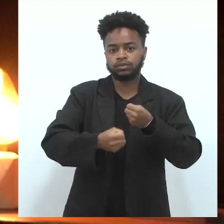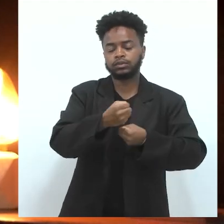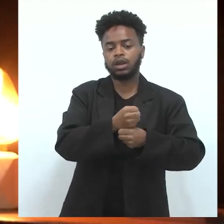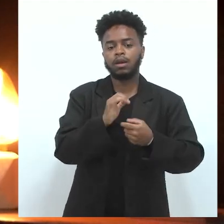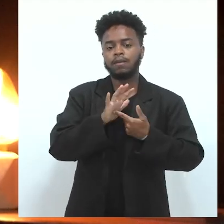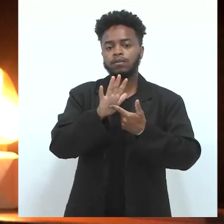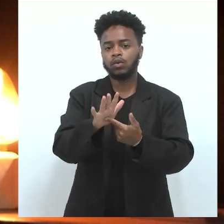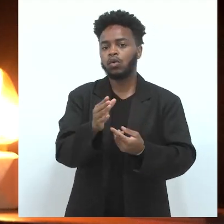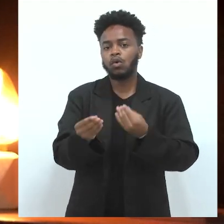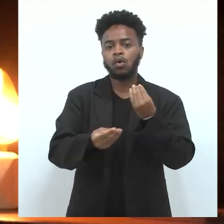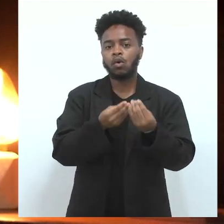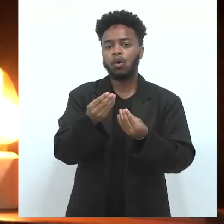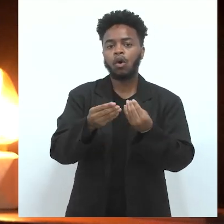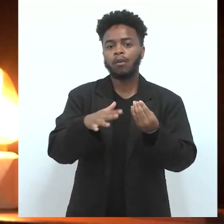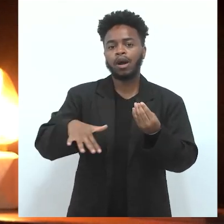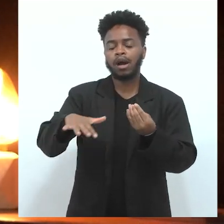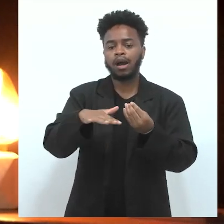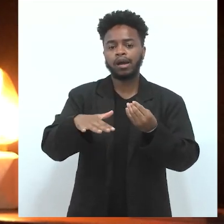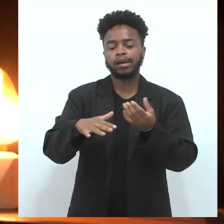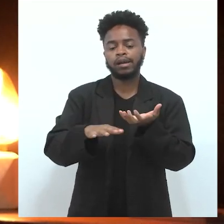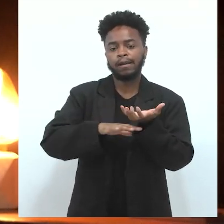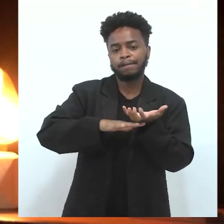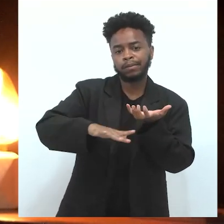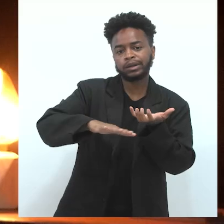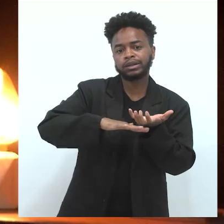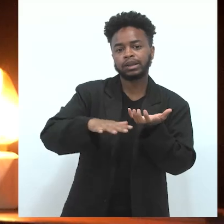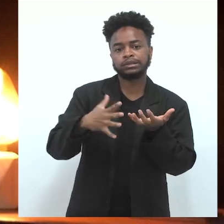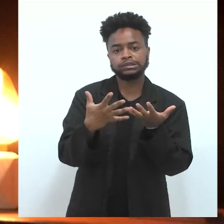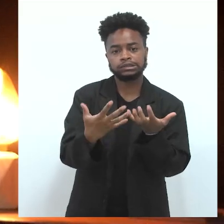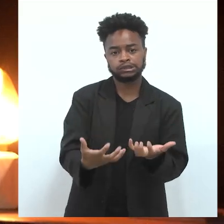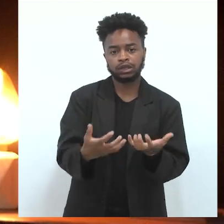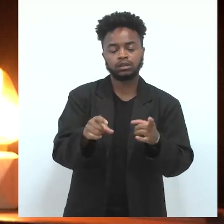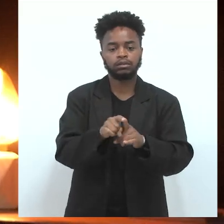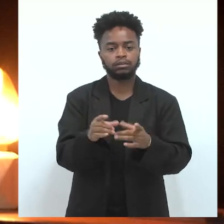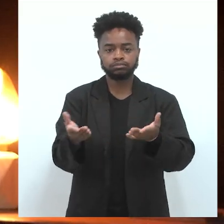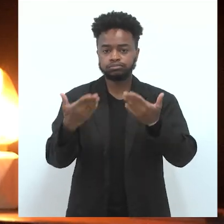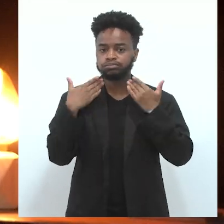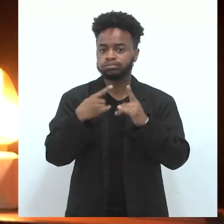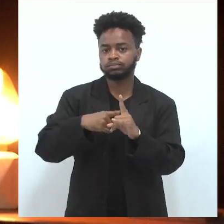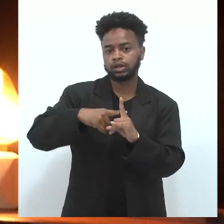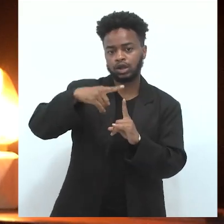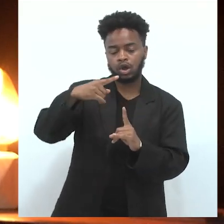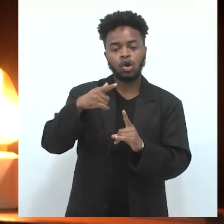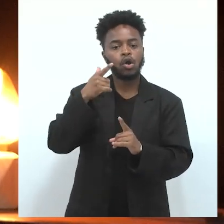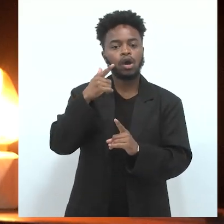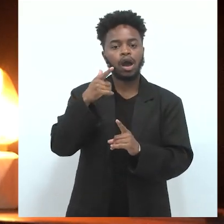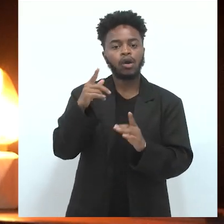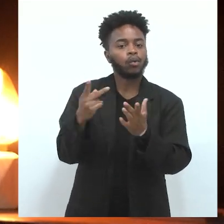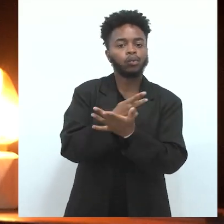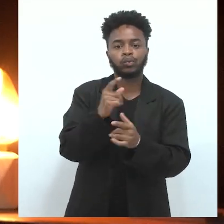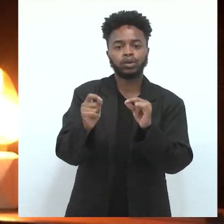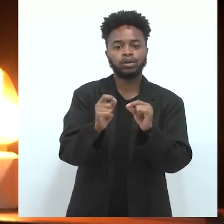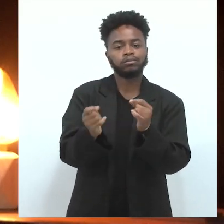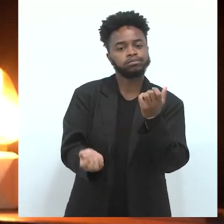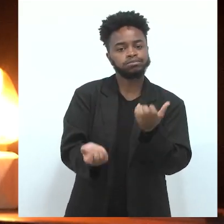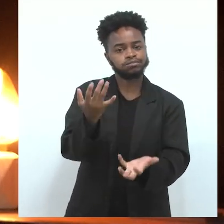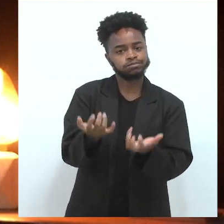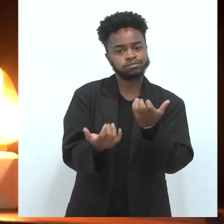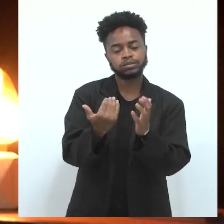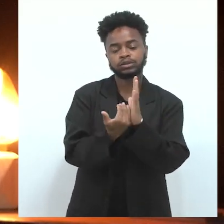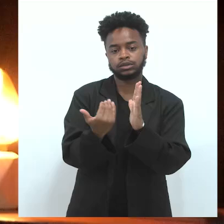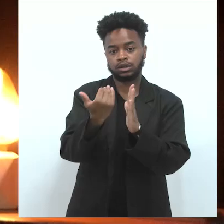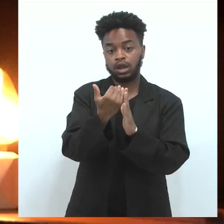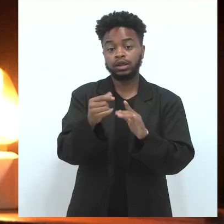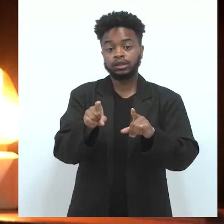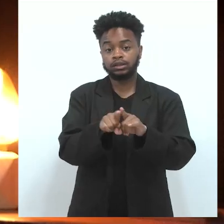que mostrou, né, como esses eventos no Pantanal, de secas e ondas de calor, na verdade, aumentam a probabilidade, né, o risco de